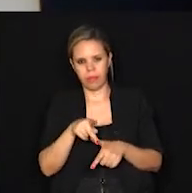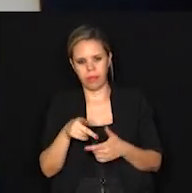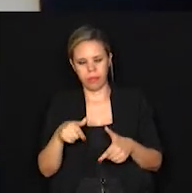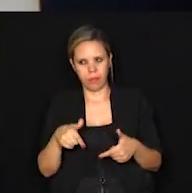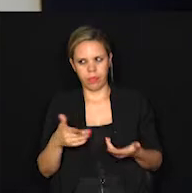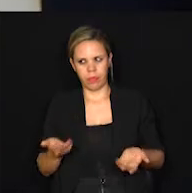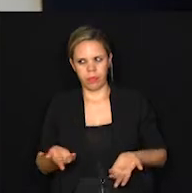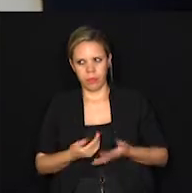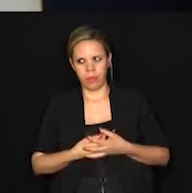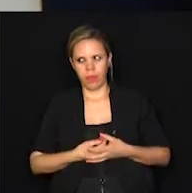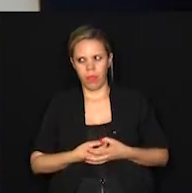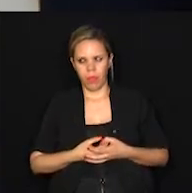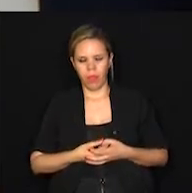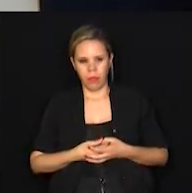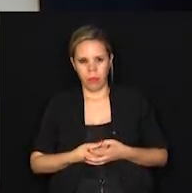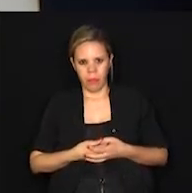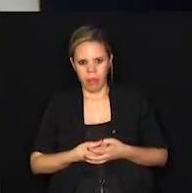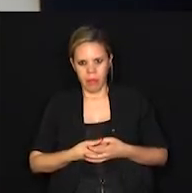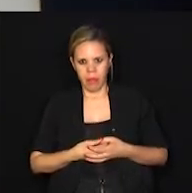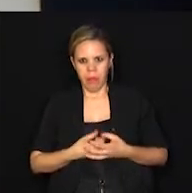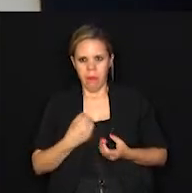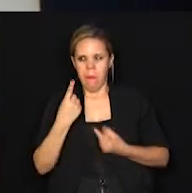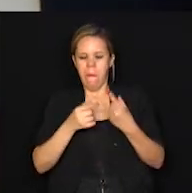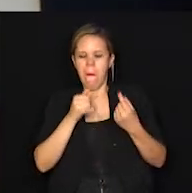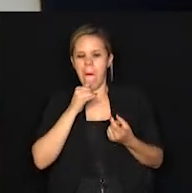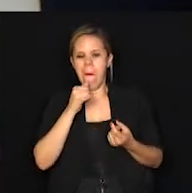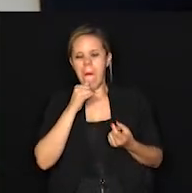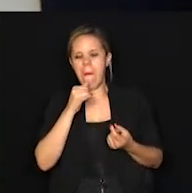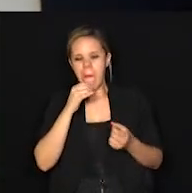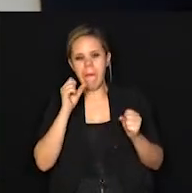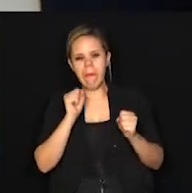foi um relato de uma mãe que relata